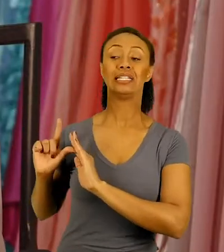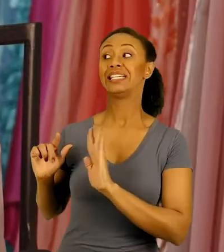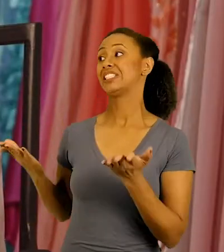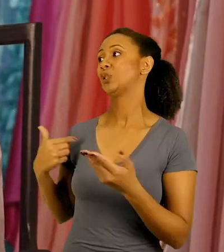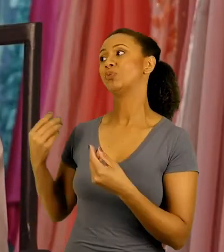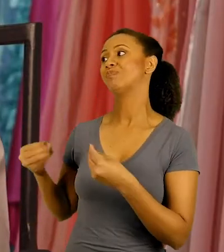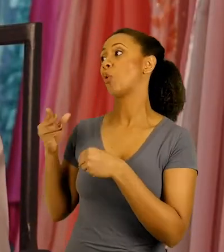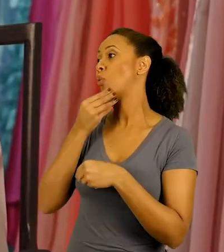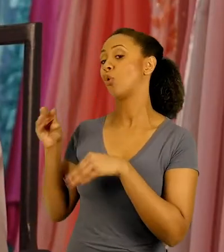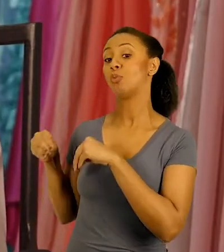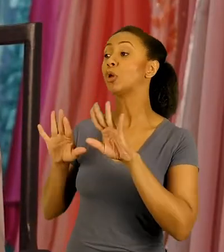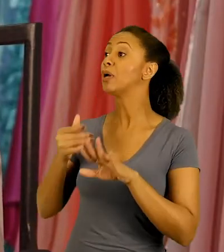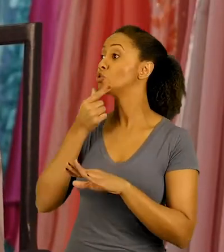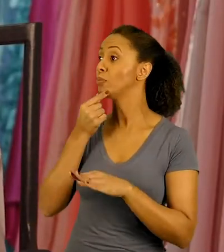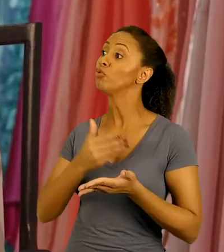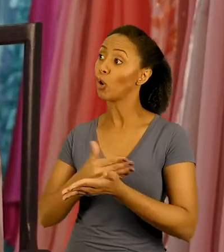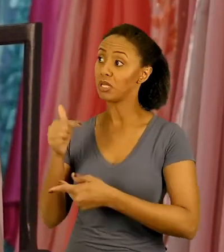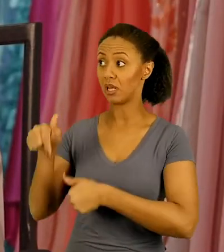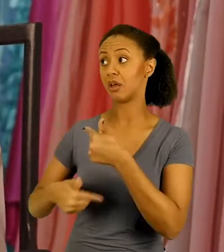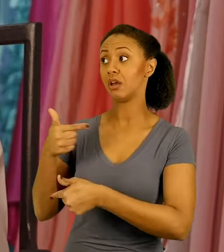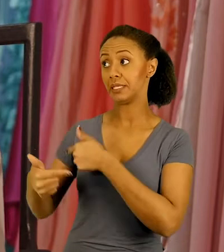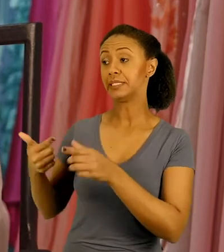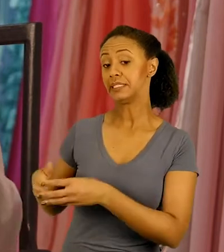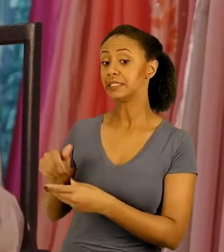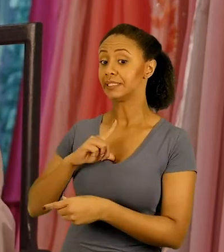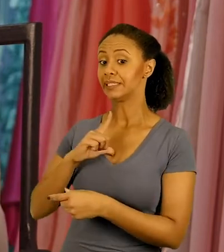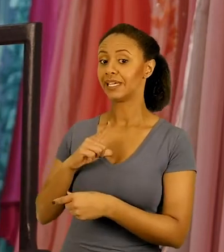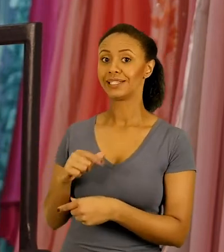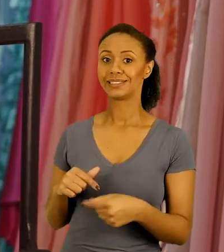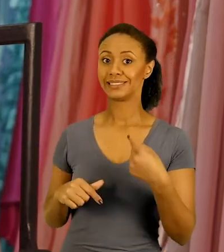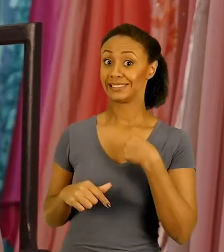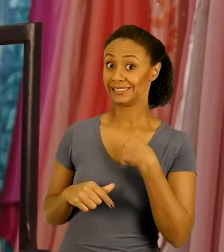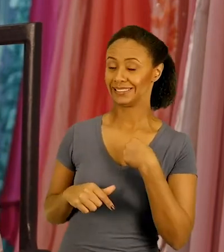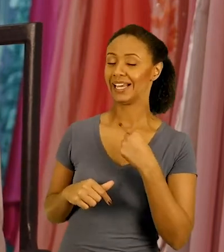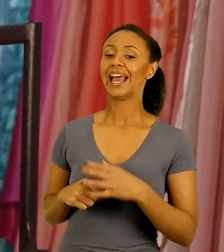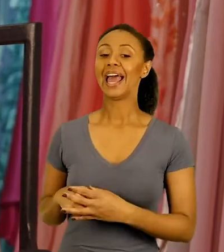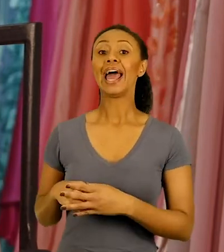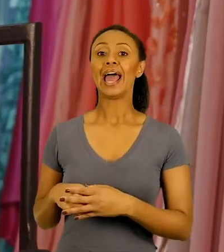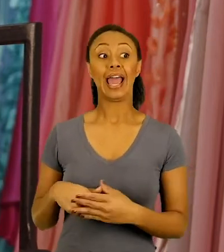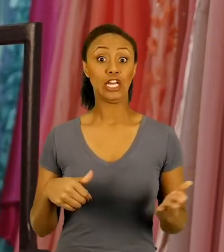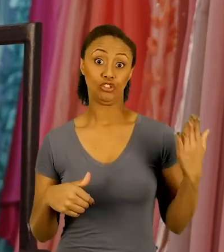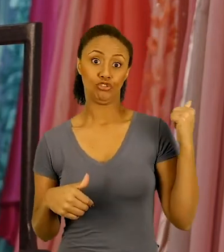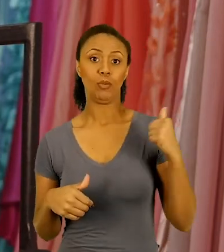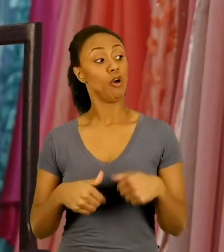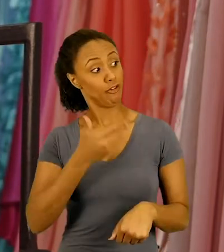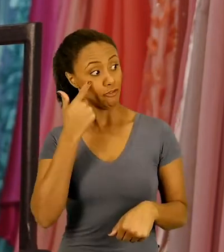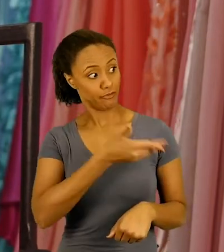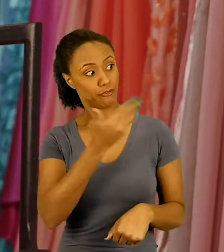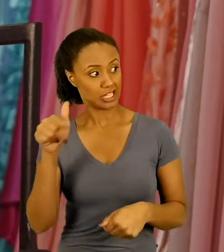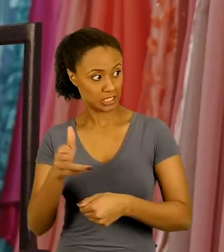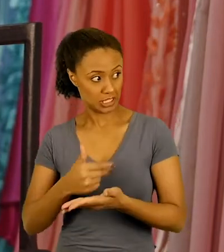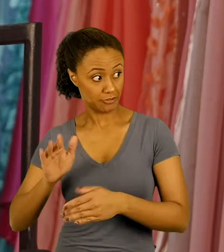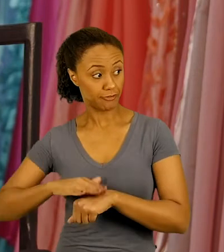olha, ele não tá mais aqui, mas tem um menino que vai começar a trabalhar aqui. Eu, né? No caso, a minha pessoa. Aí chamou eu, vem aqui, você faz um desenho